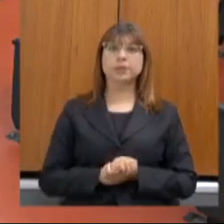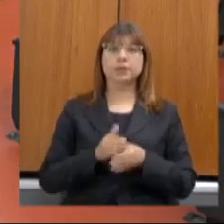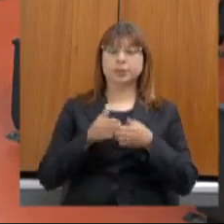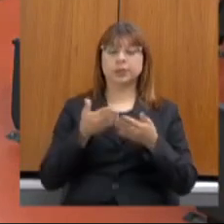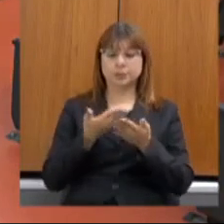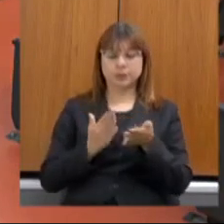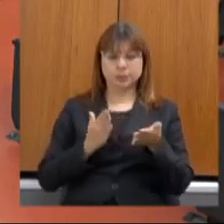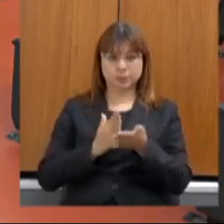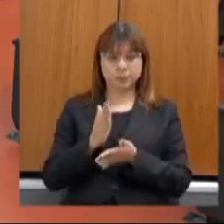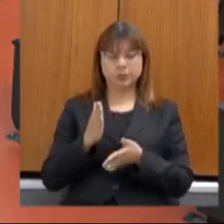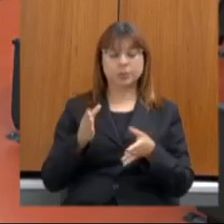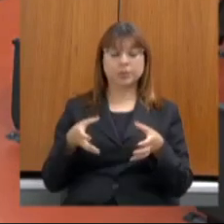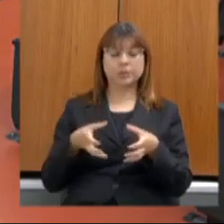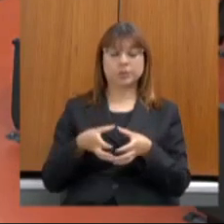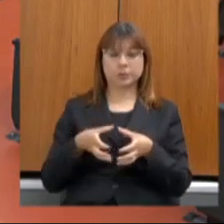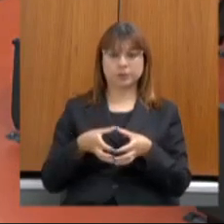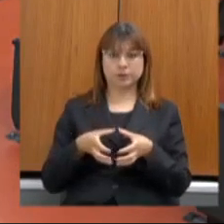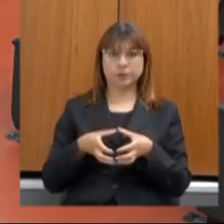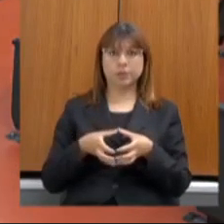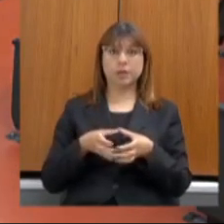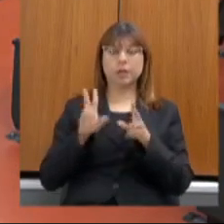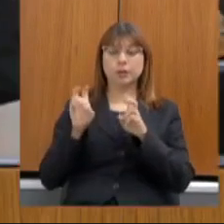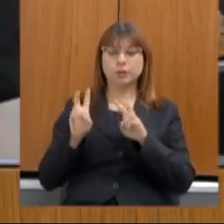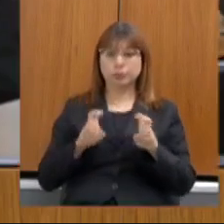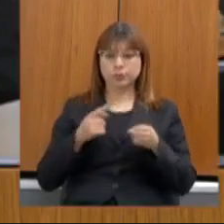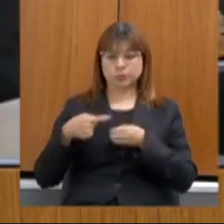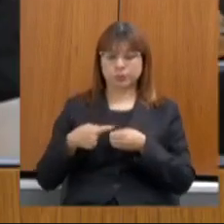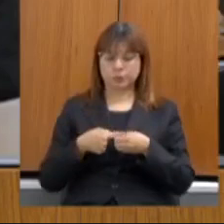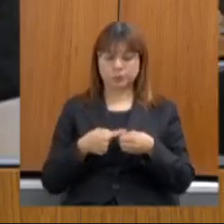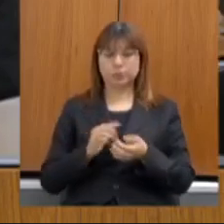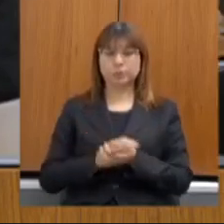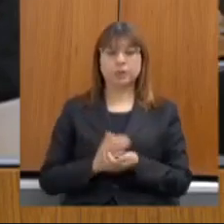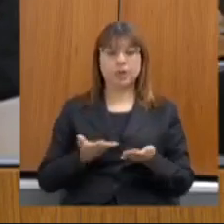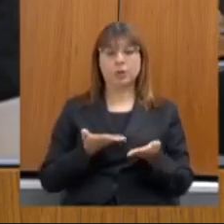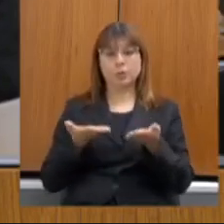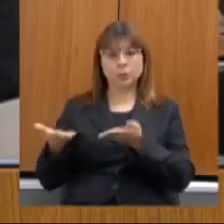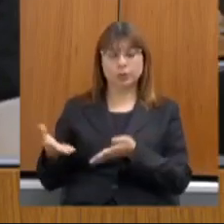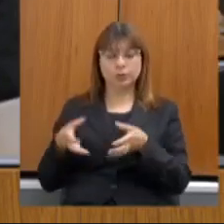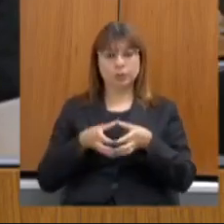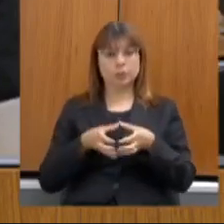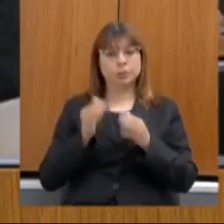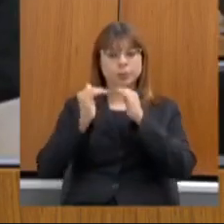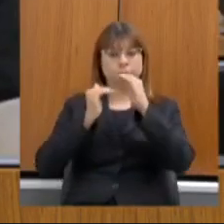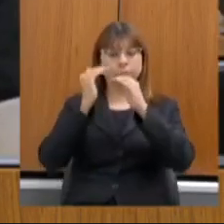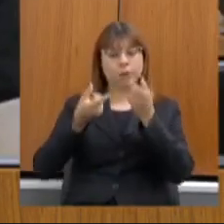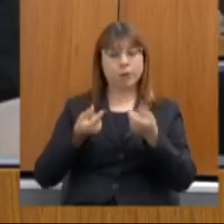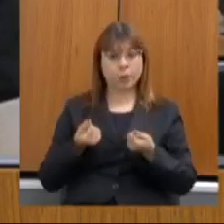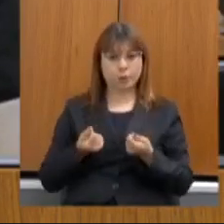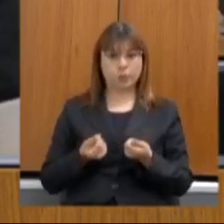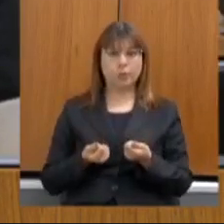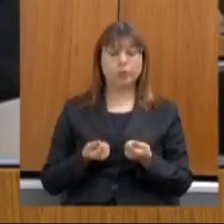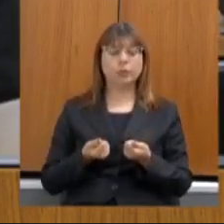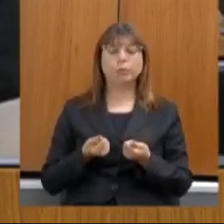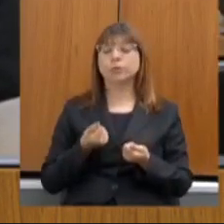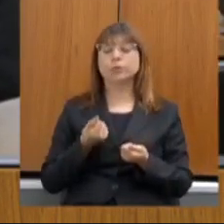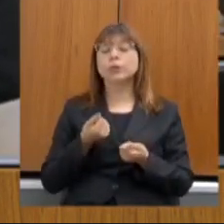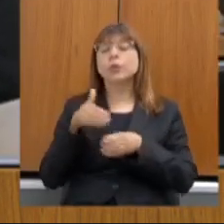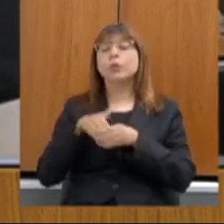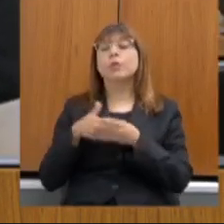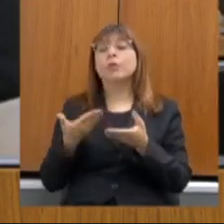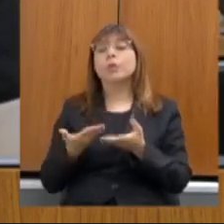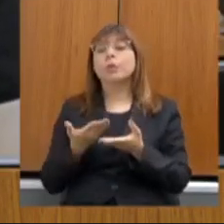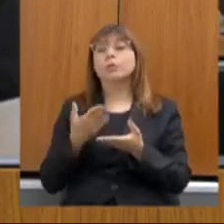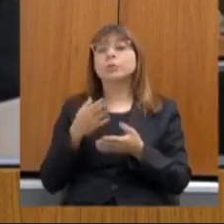requerimentos aprovados pela comissão de assuntos municipais passando agora a comissão de desenvolvimento econômico como vota